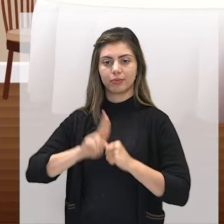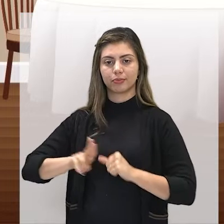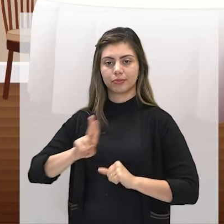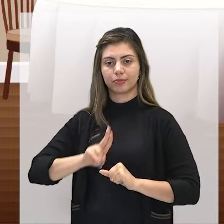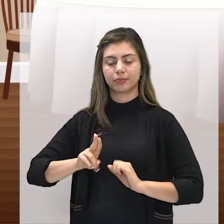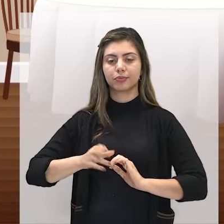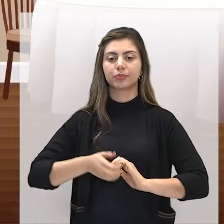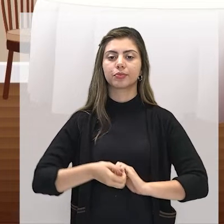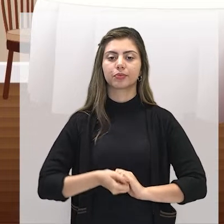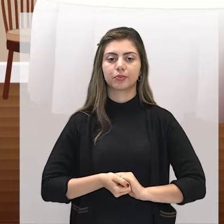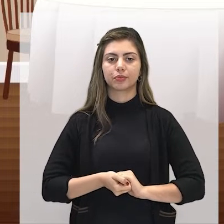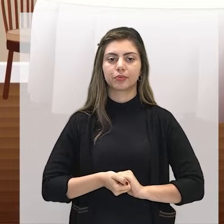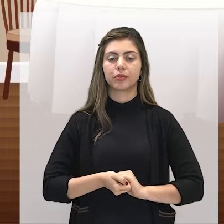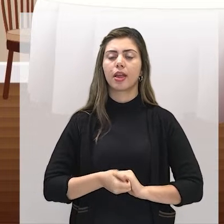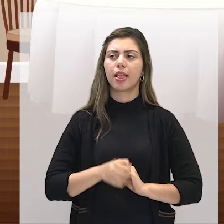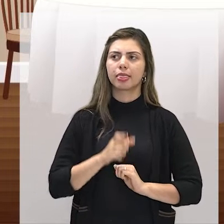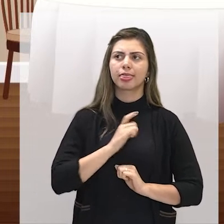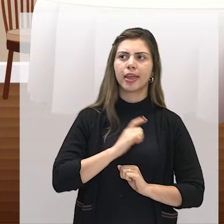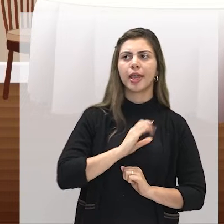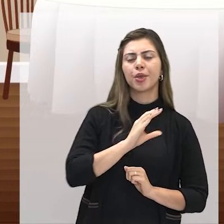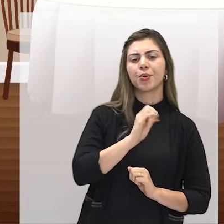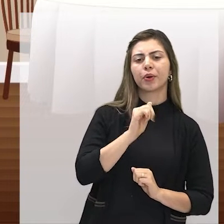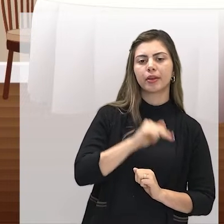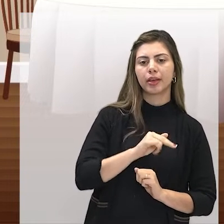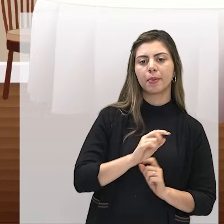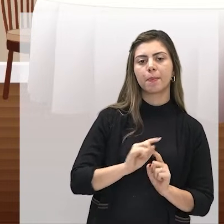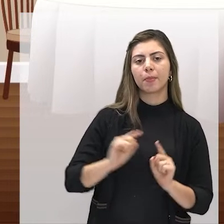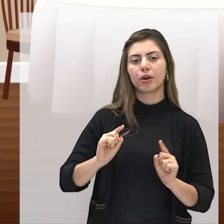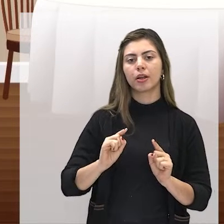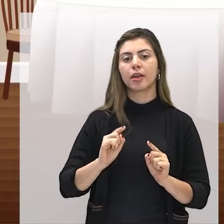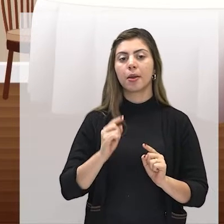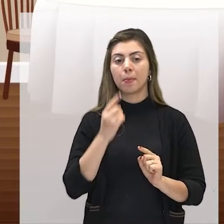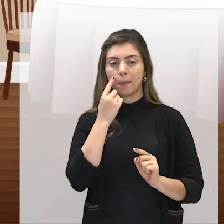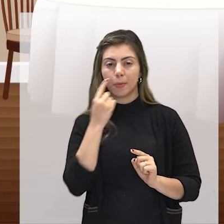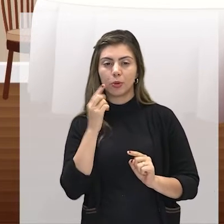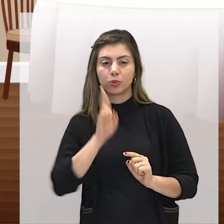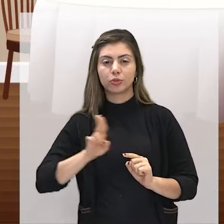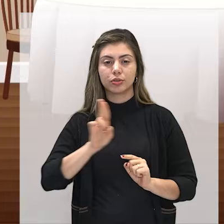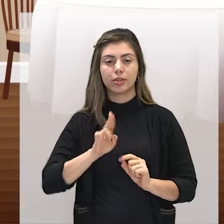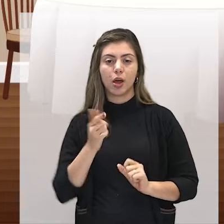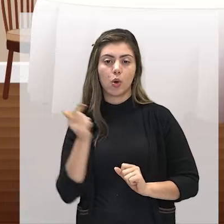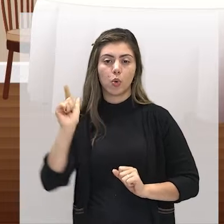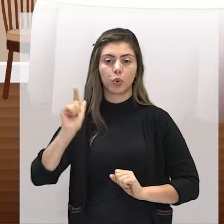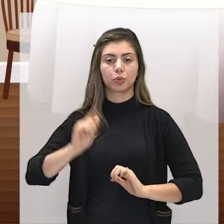certo? Não só o can, mas sim o verbo modal could. Vamos lá?